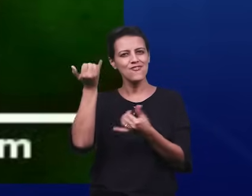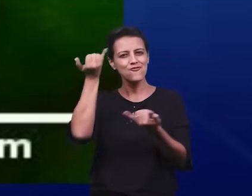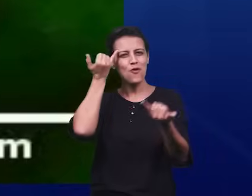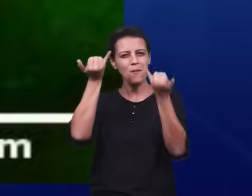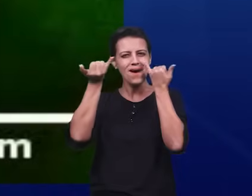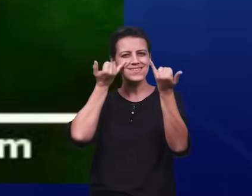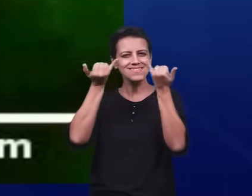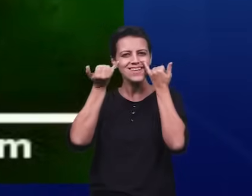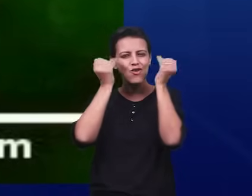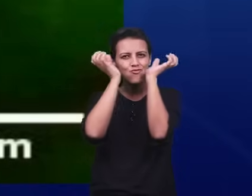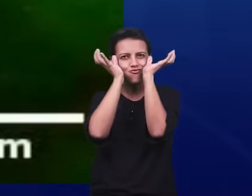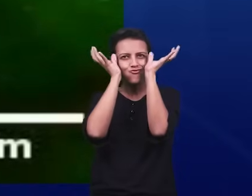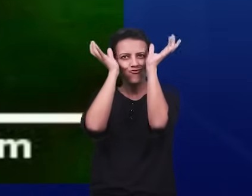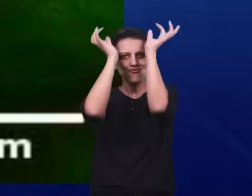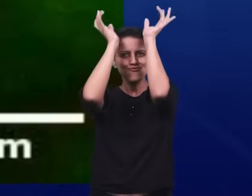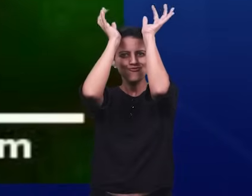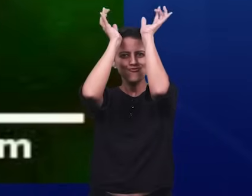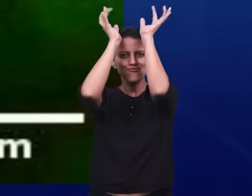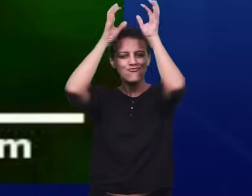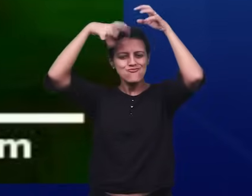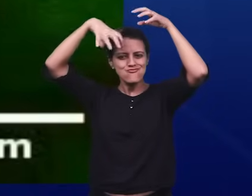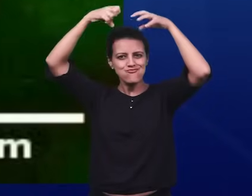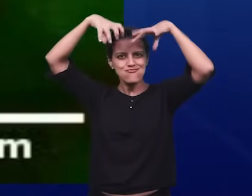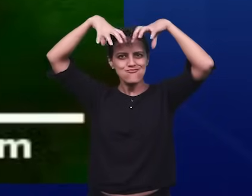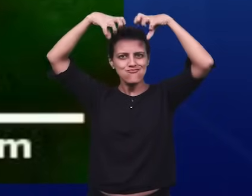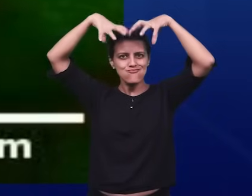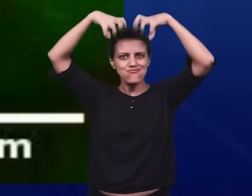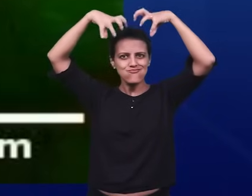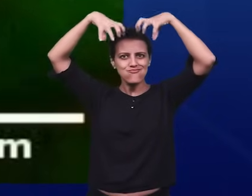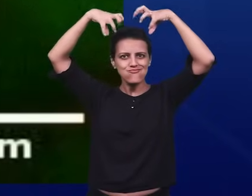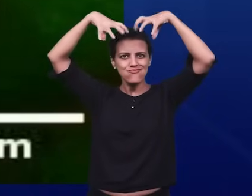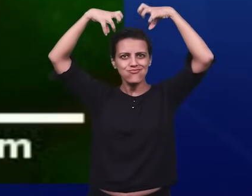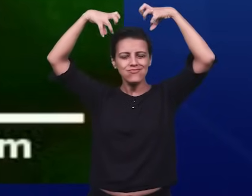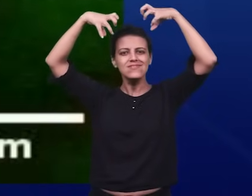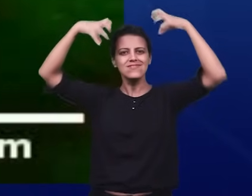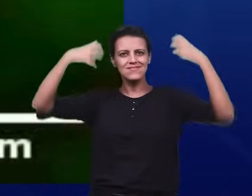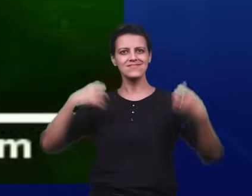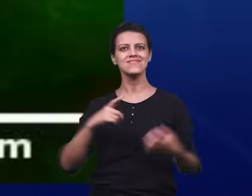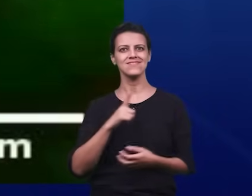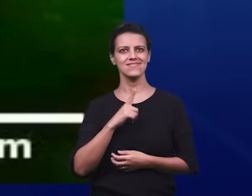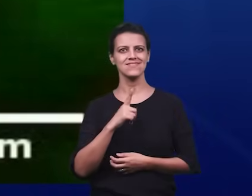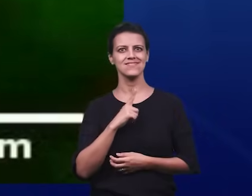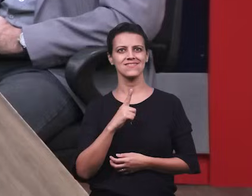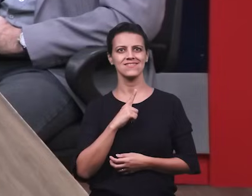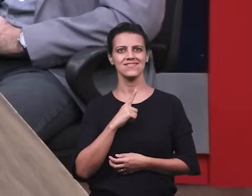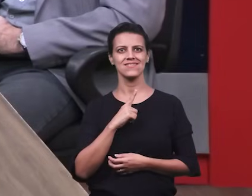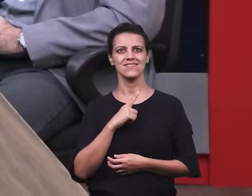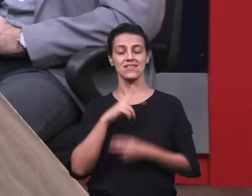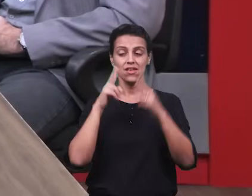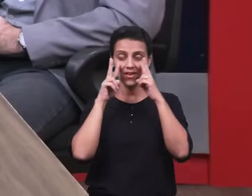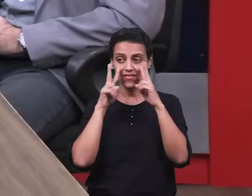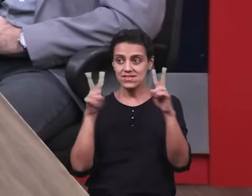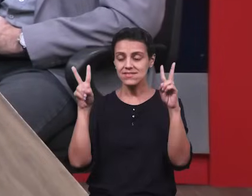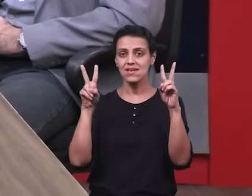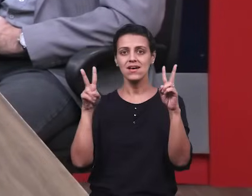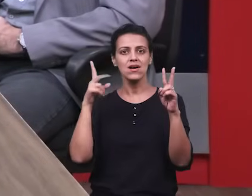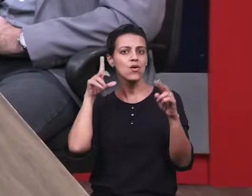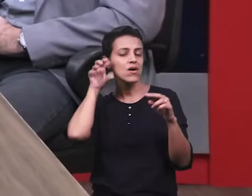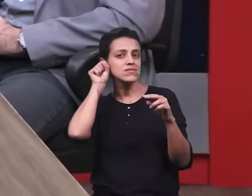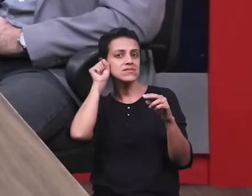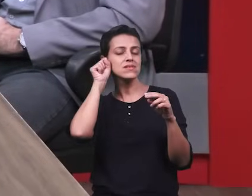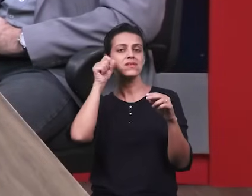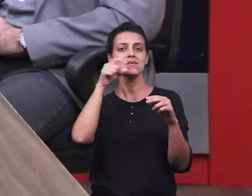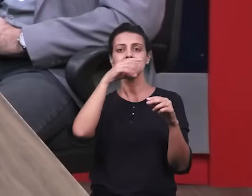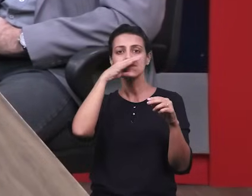cérebro, captadas pelos órgãos sensoriais, em que a visão, a audição, o tato, o paladar